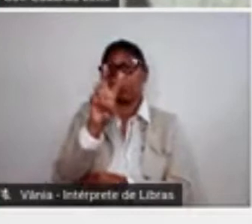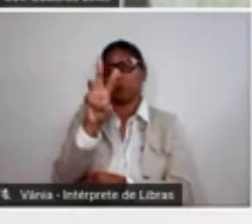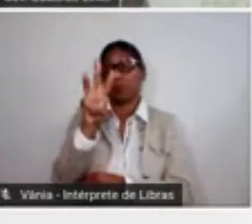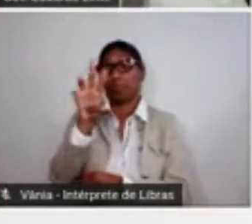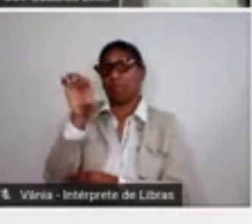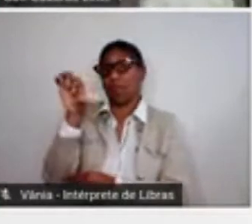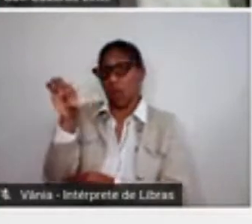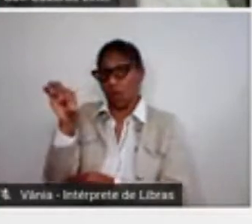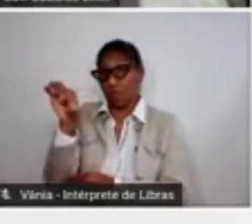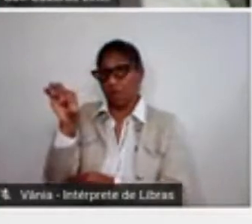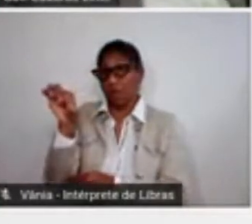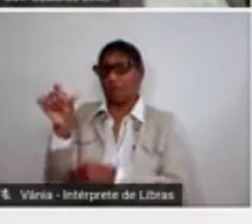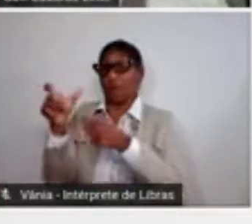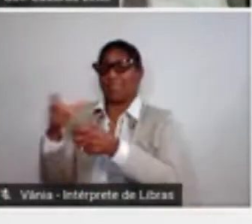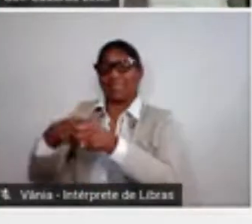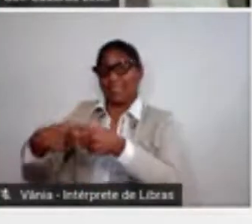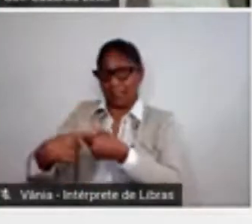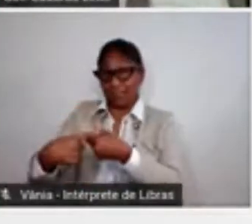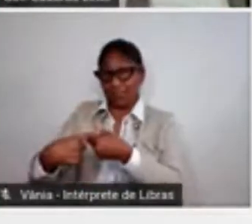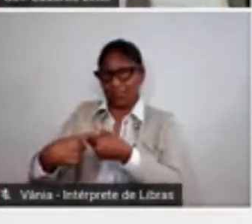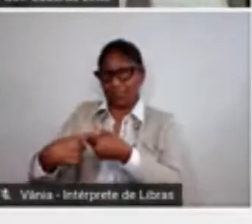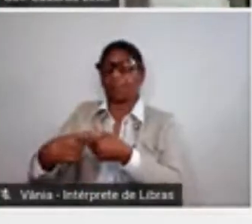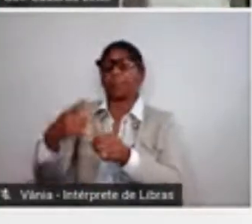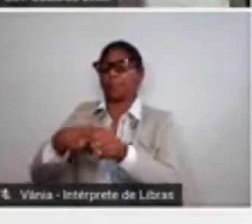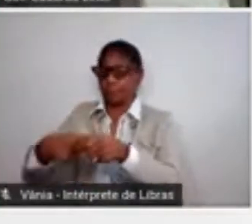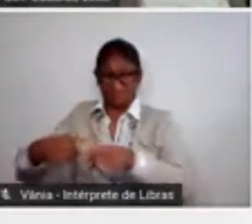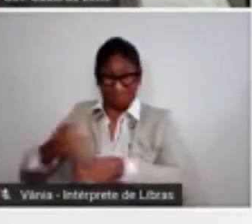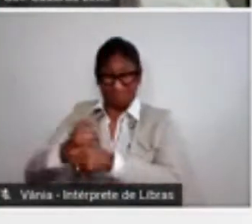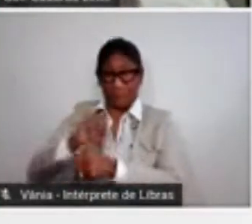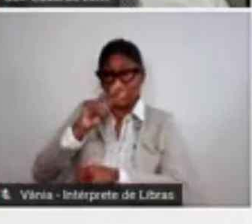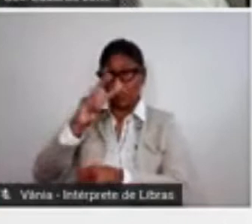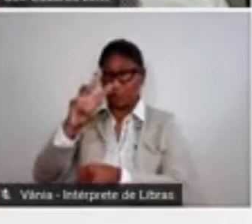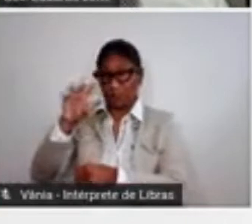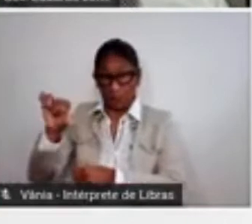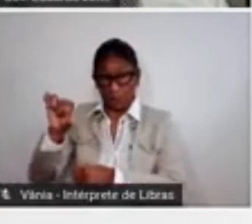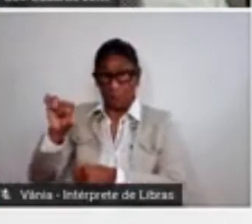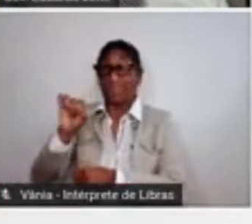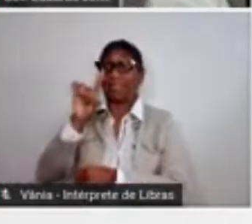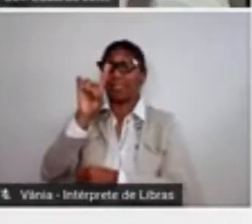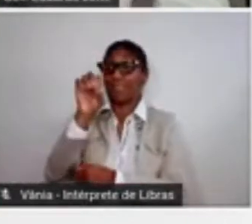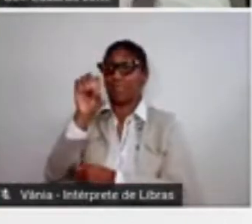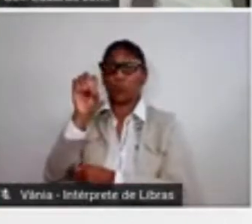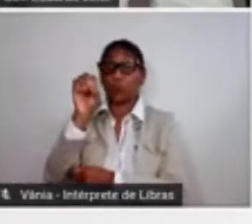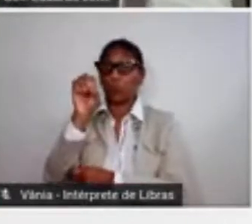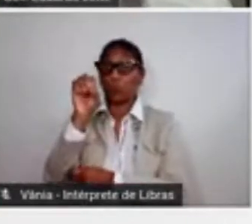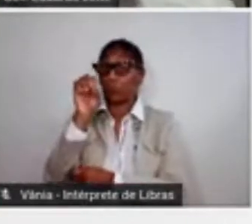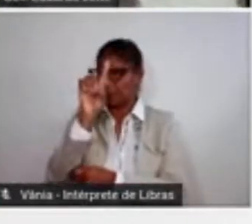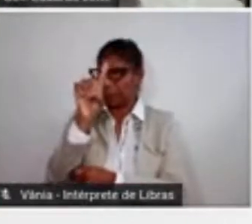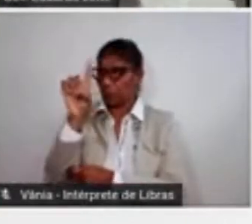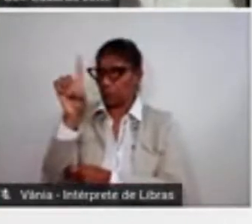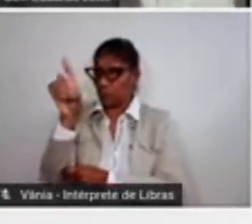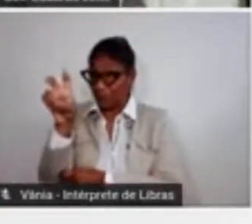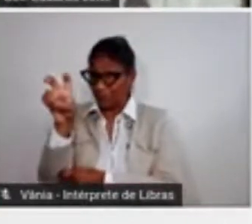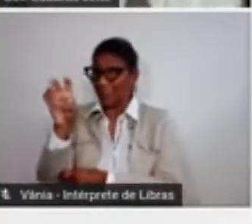239 municípios, sendo que desses 239, 115 municípios, por terem 0 óbitos e